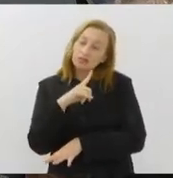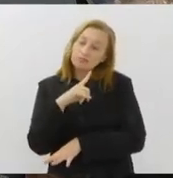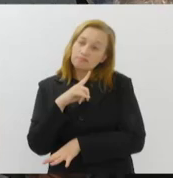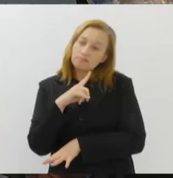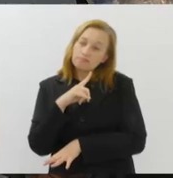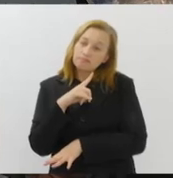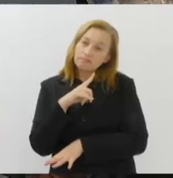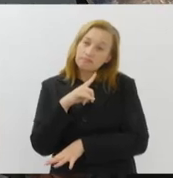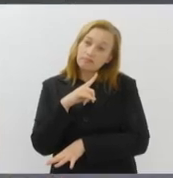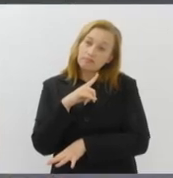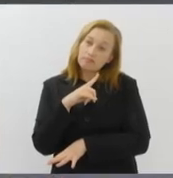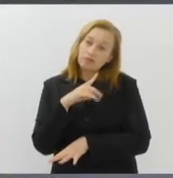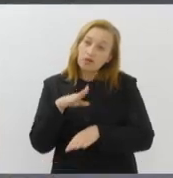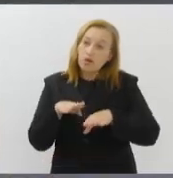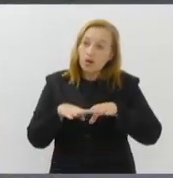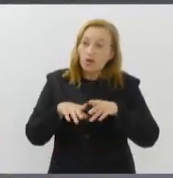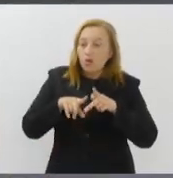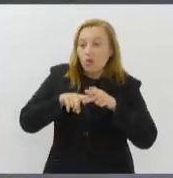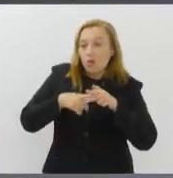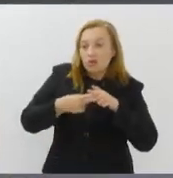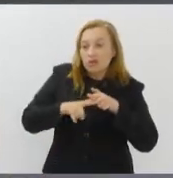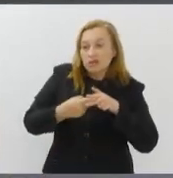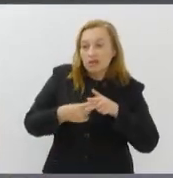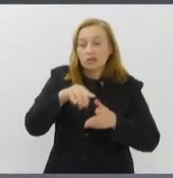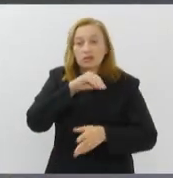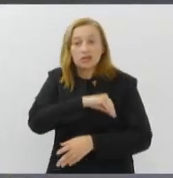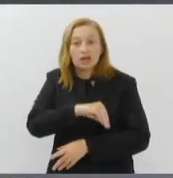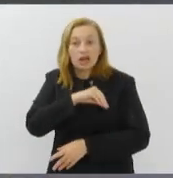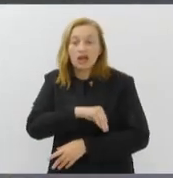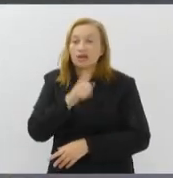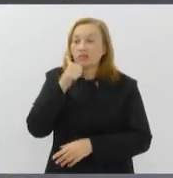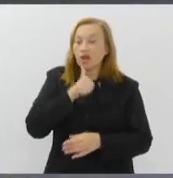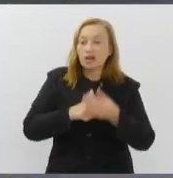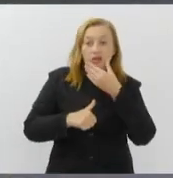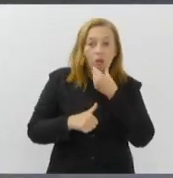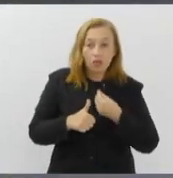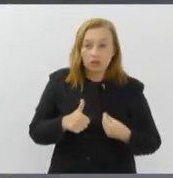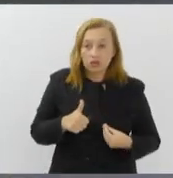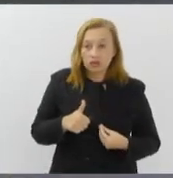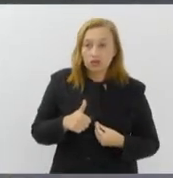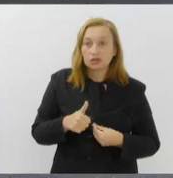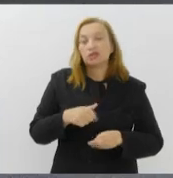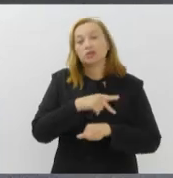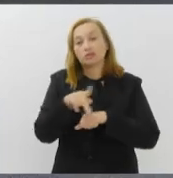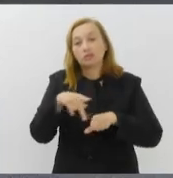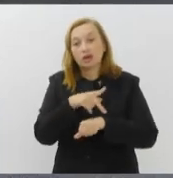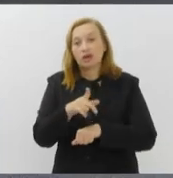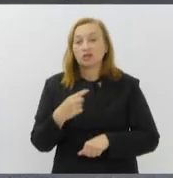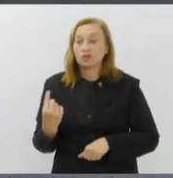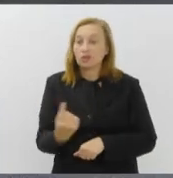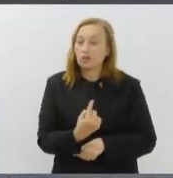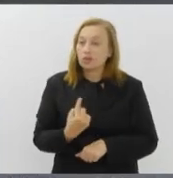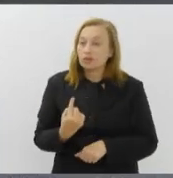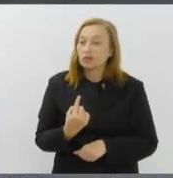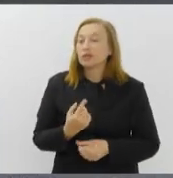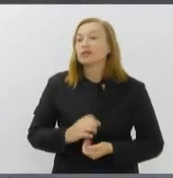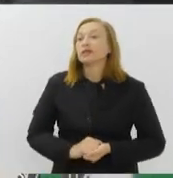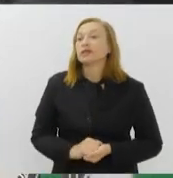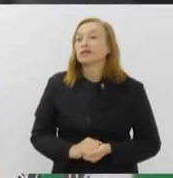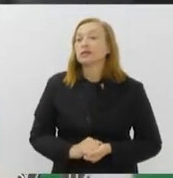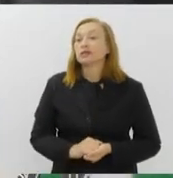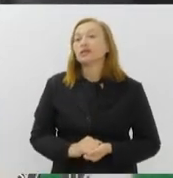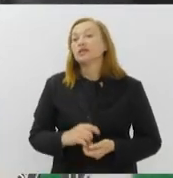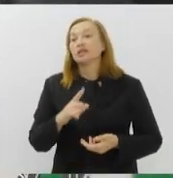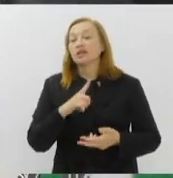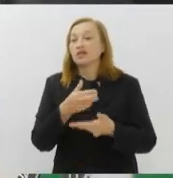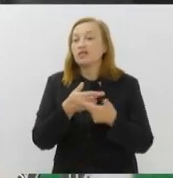a equiparação salarial entre homens e mulheres no nosso país, e, inclusive, tem